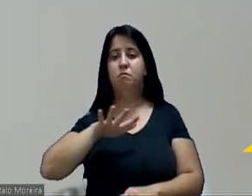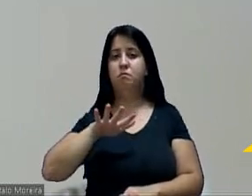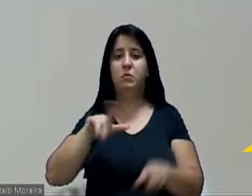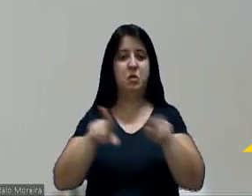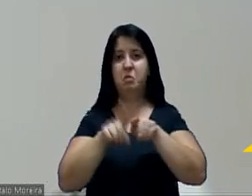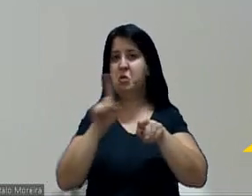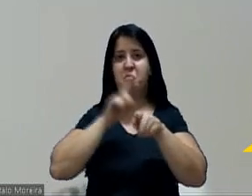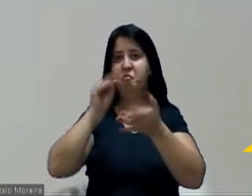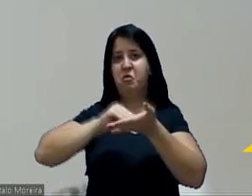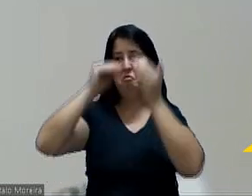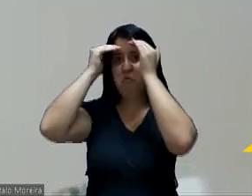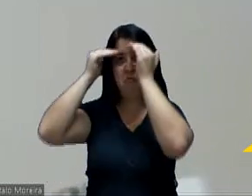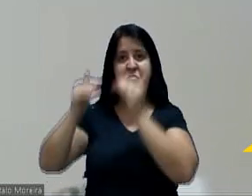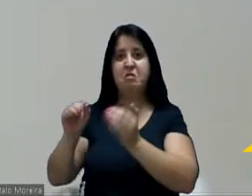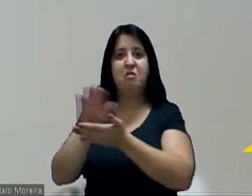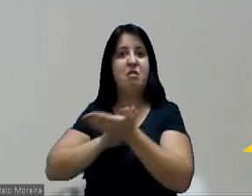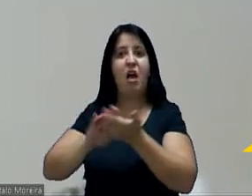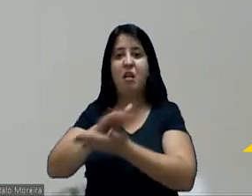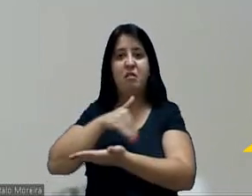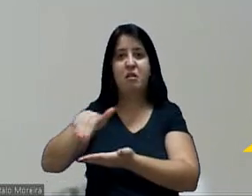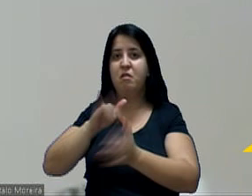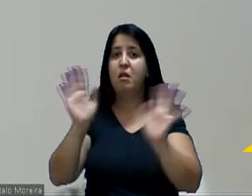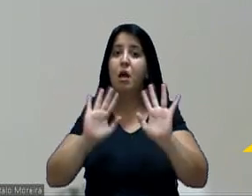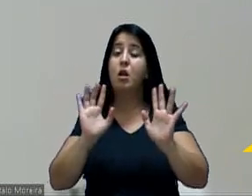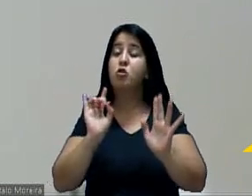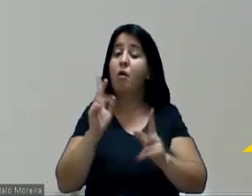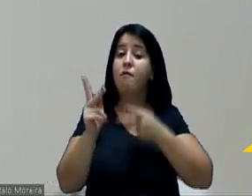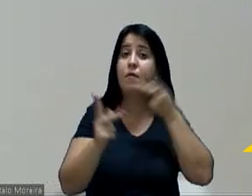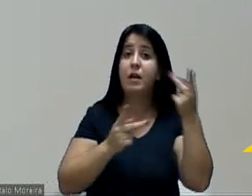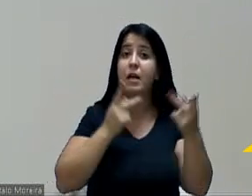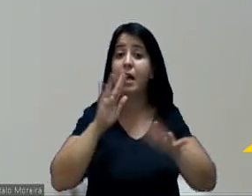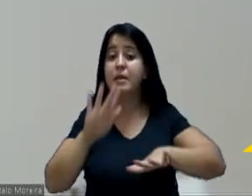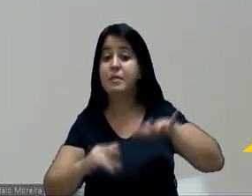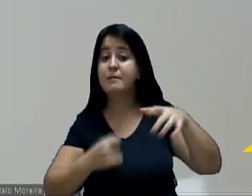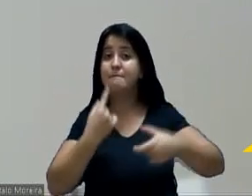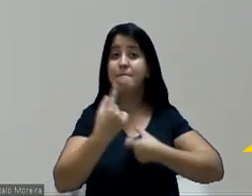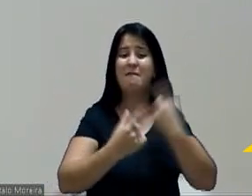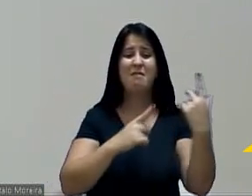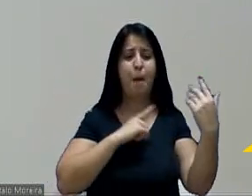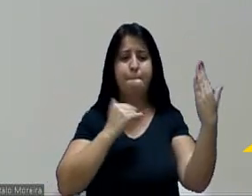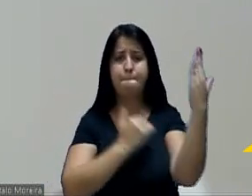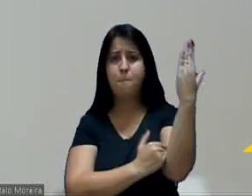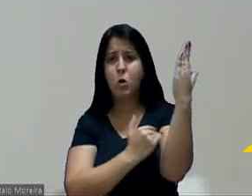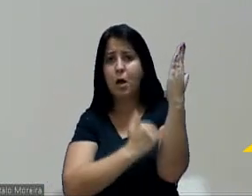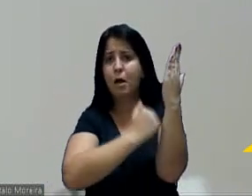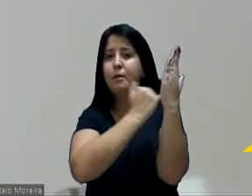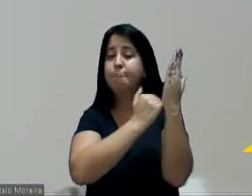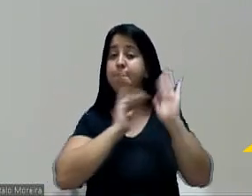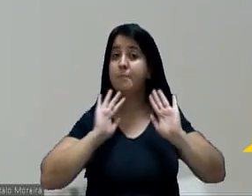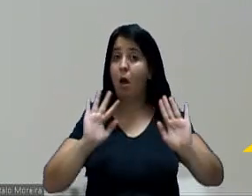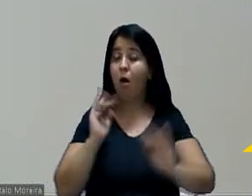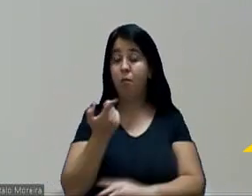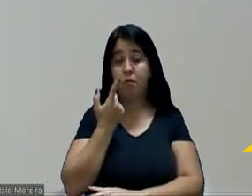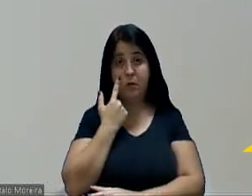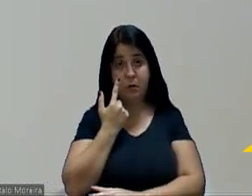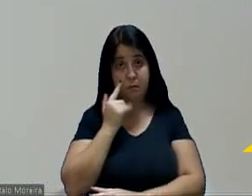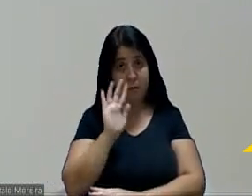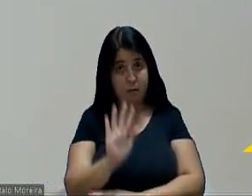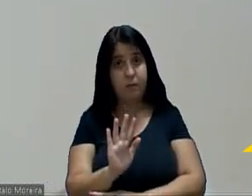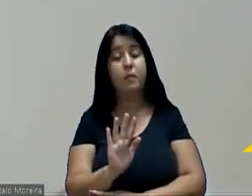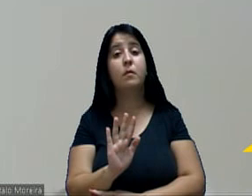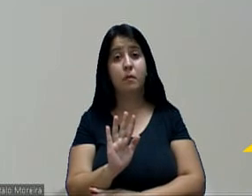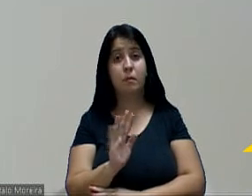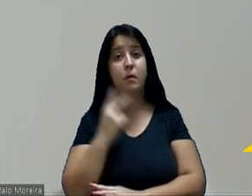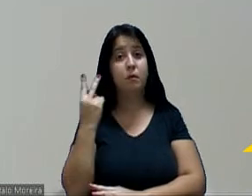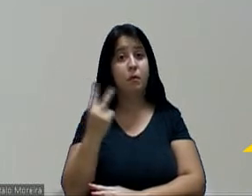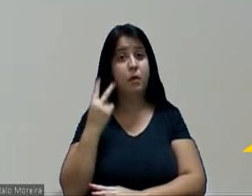Secretaria Jurídica, eu disse que muitas vezes ficamos reféns de decisões monocráticas, né? Então, veja bem, o senhor